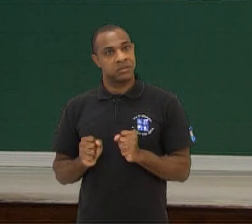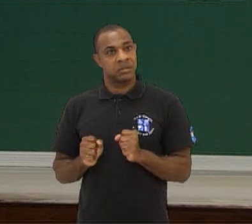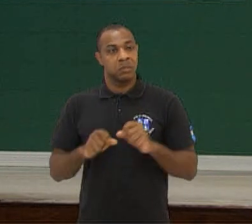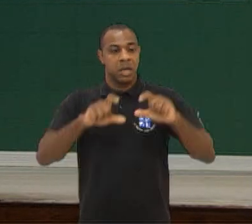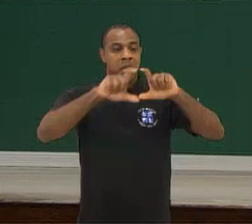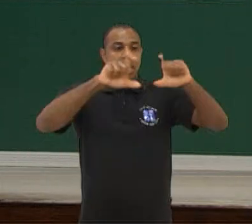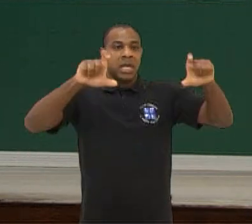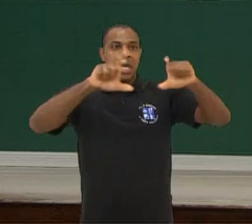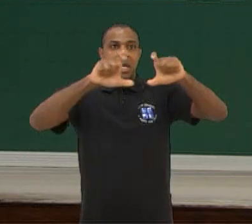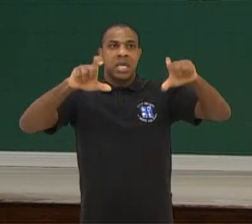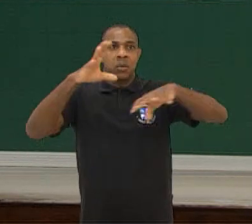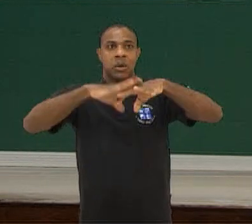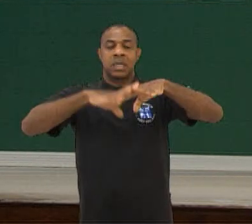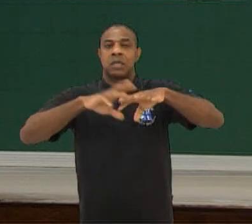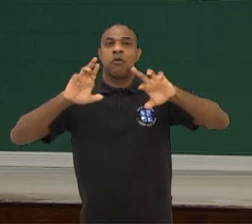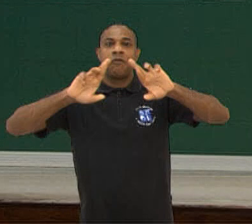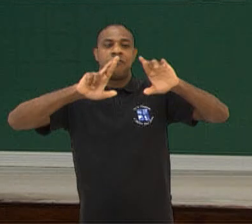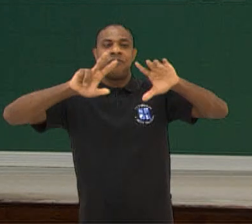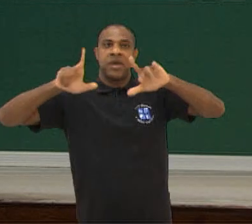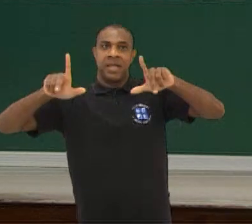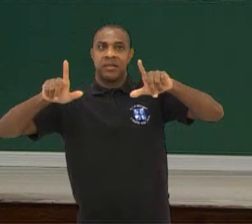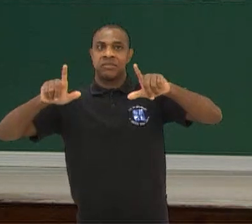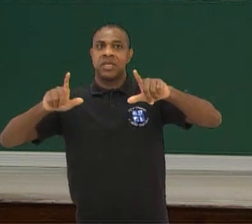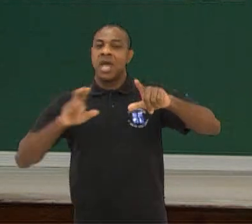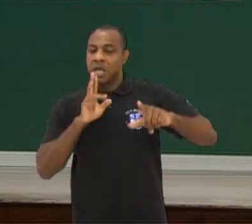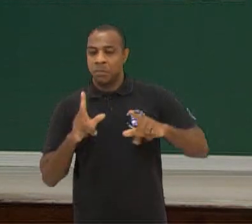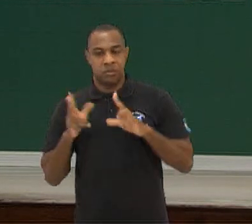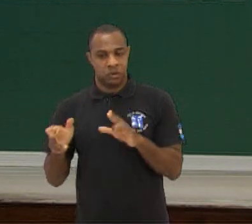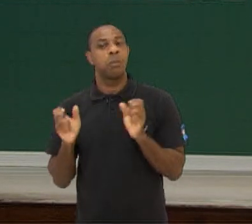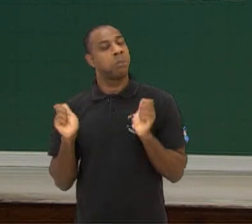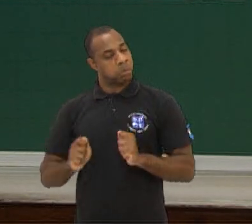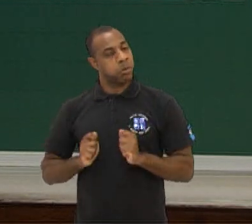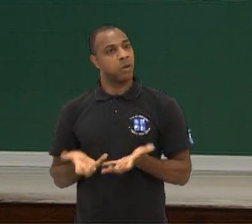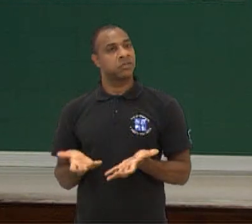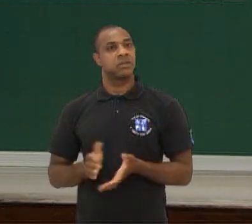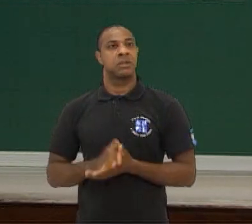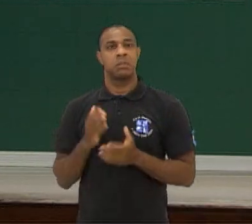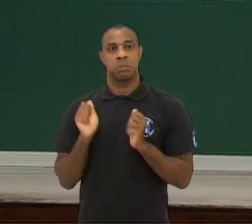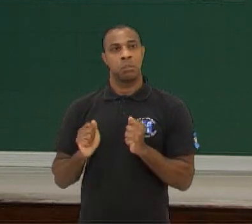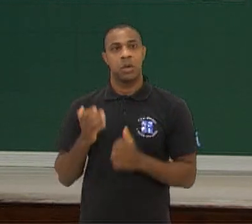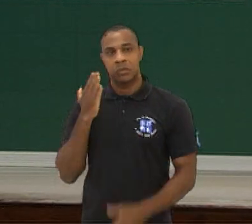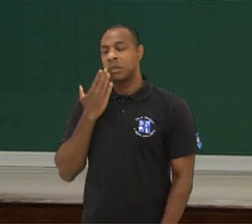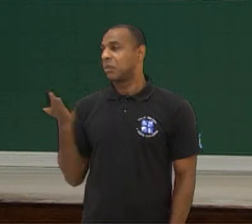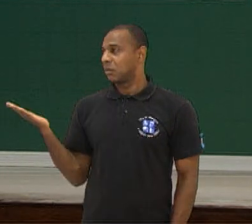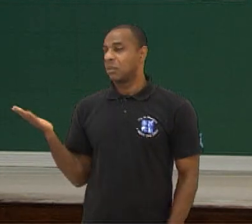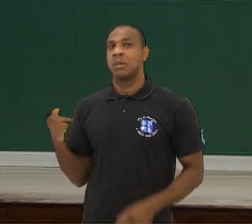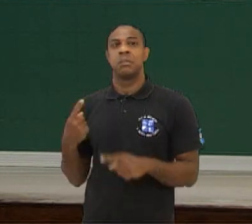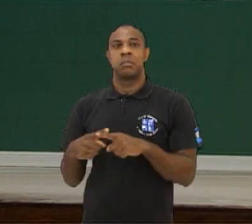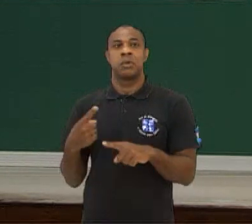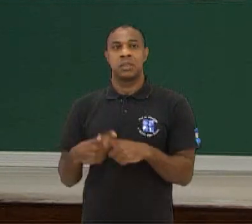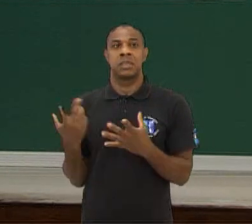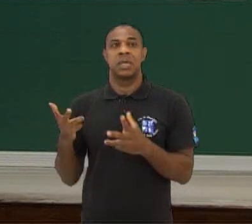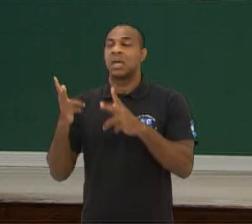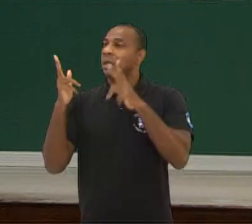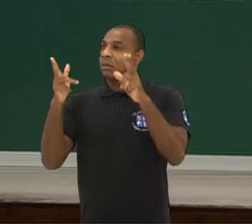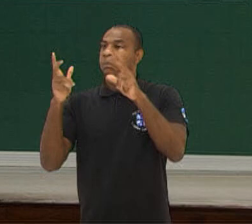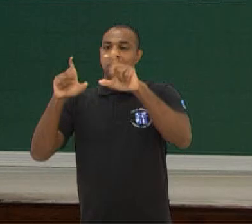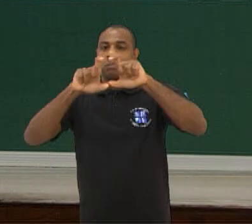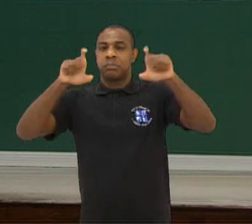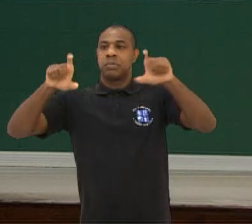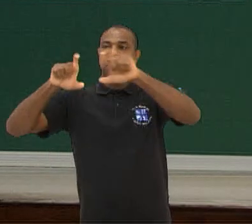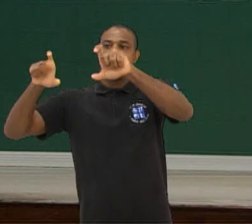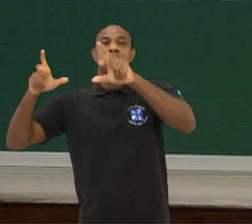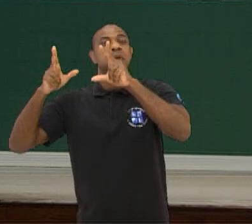equivalentes. A gente está até fazendo uma retomada aí. Tudo bem? Então, são equivalentes 5x menos 7 igual a 8